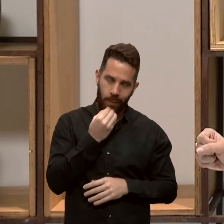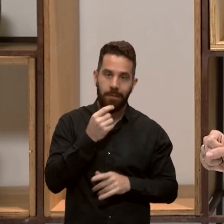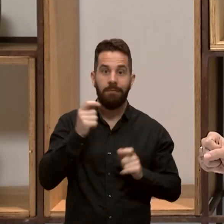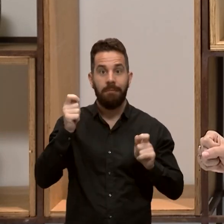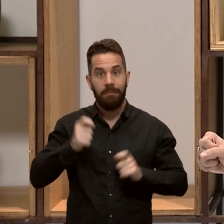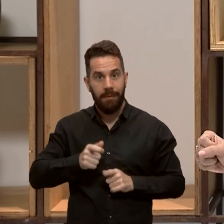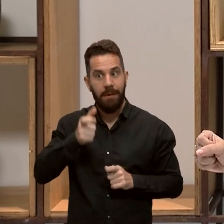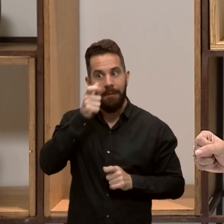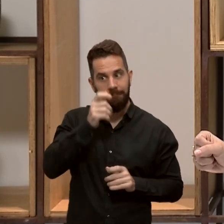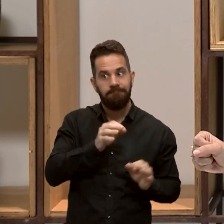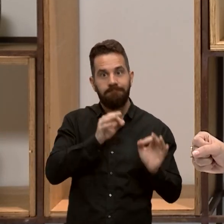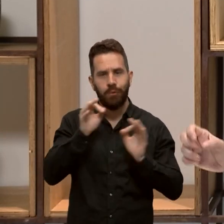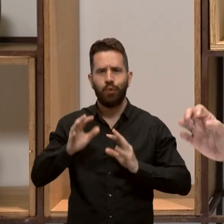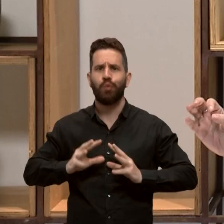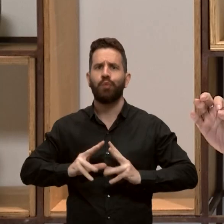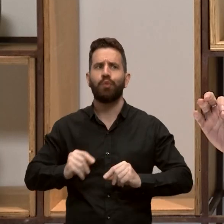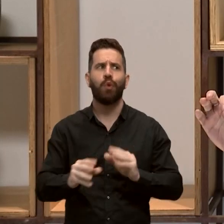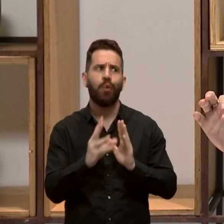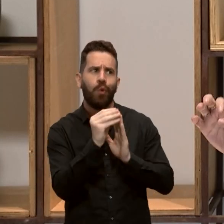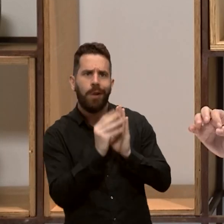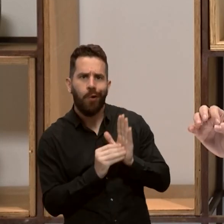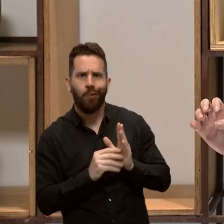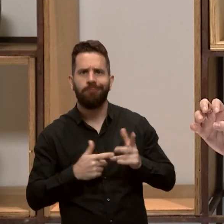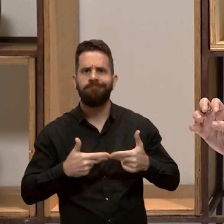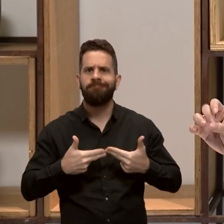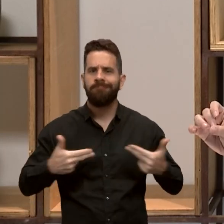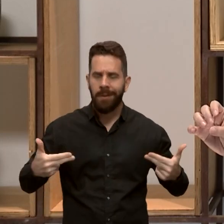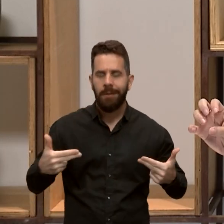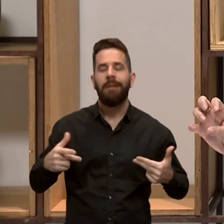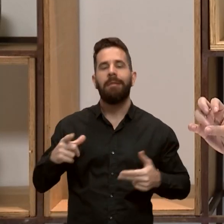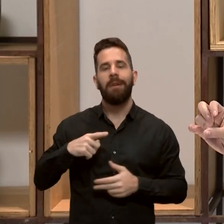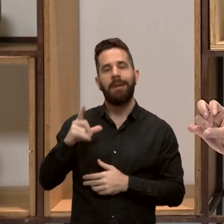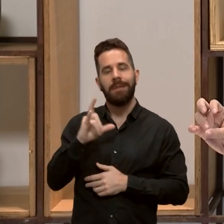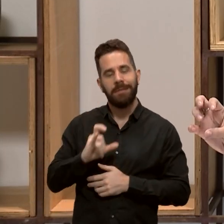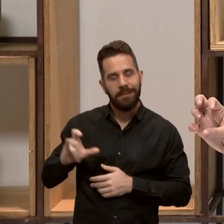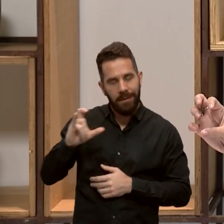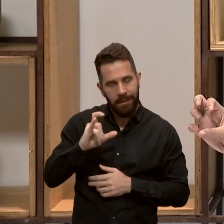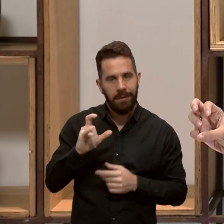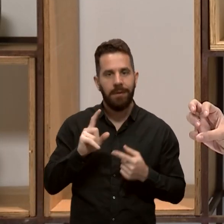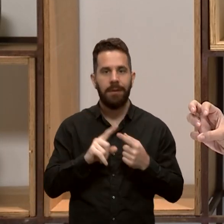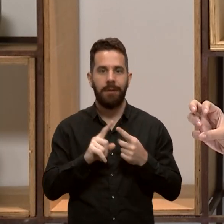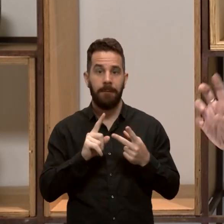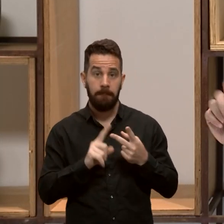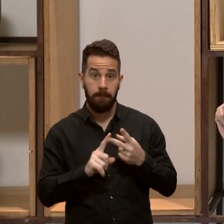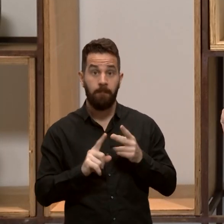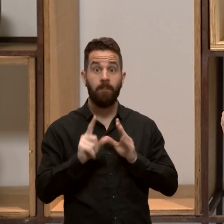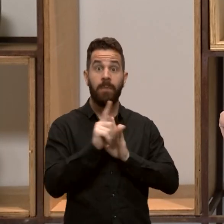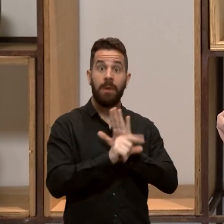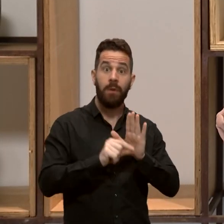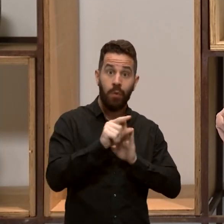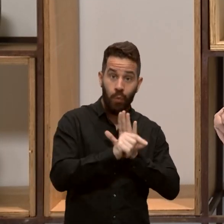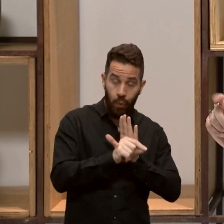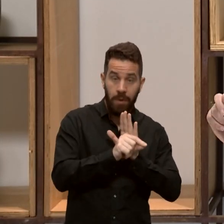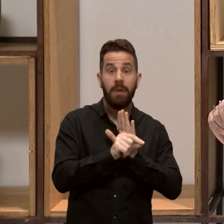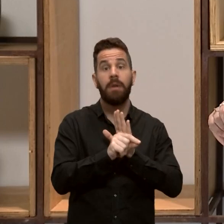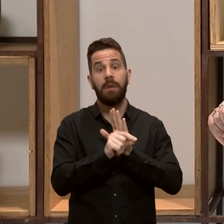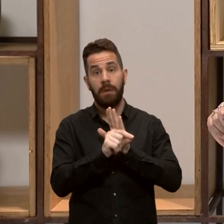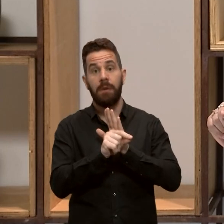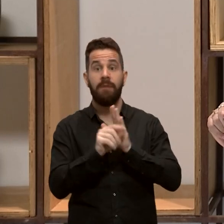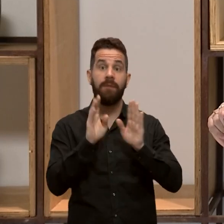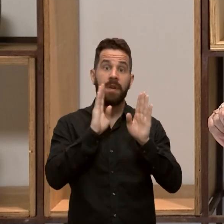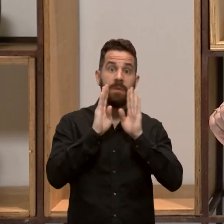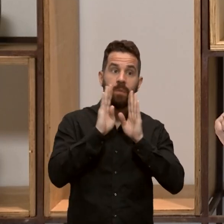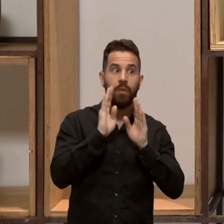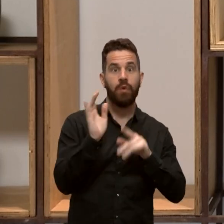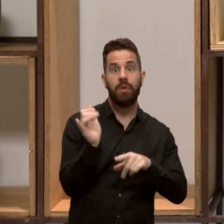conteúdo da TV UFG. Nós temos Instagram, Twitter, Facebook, YouTube e até TikTok. Procure